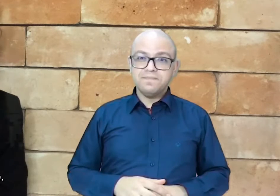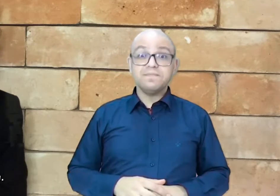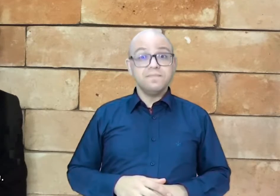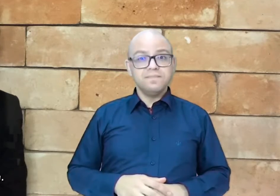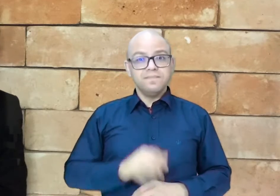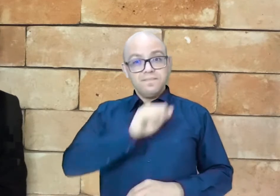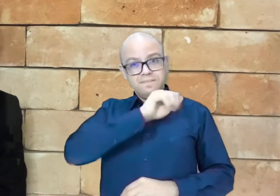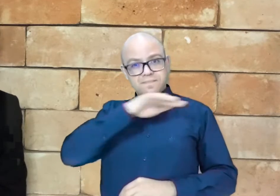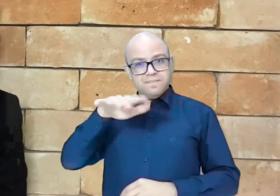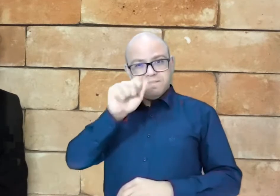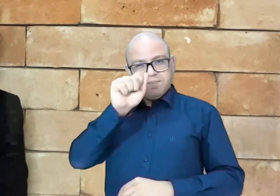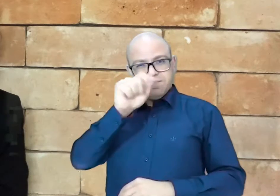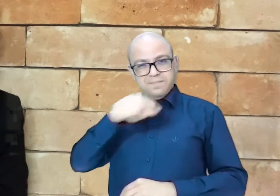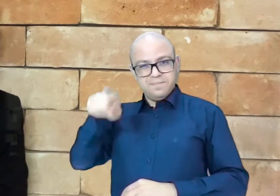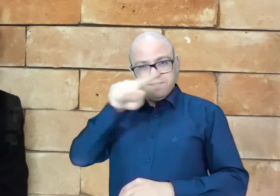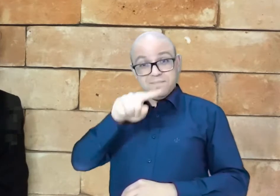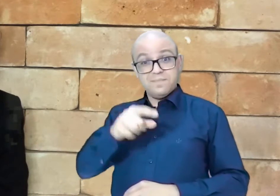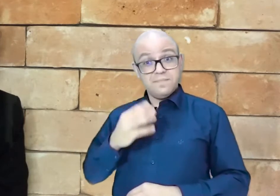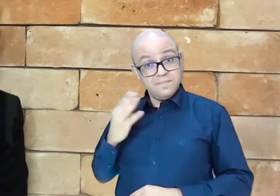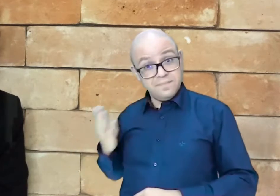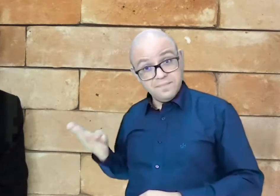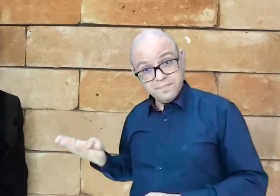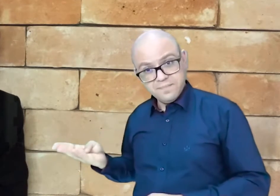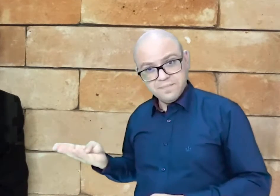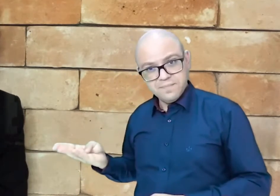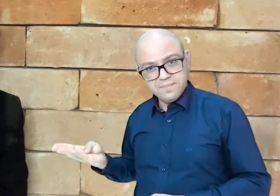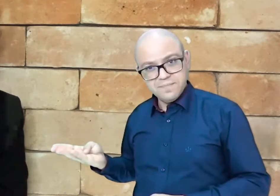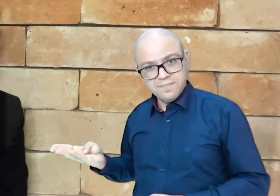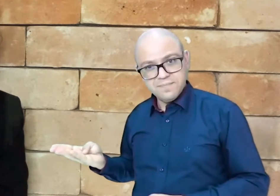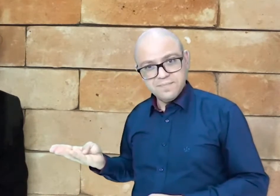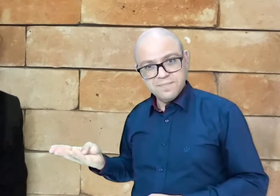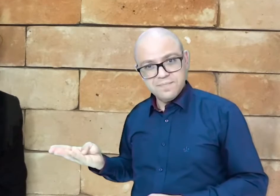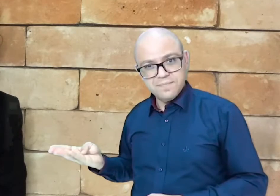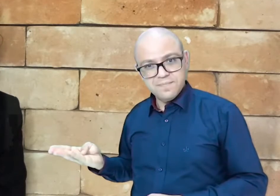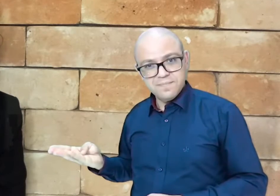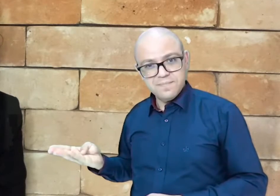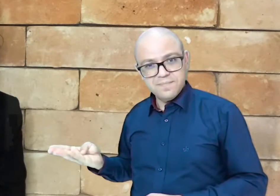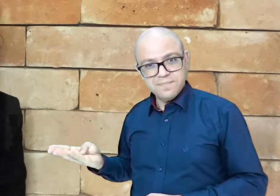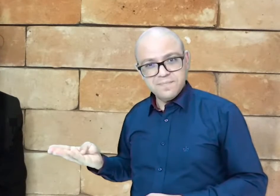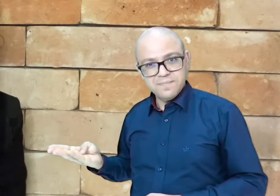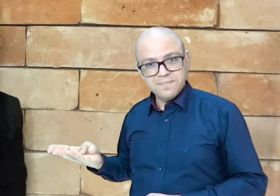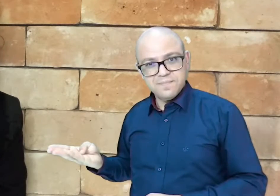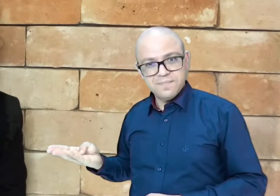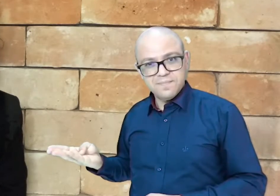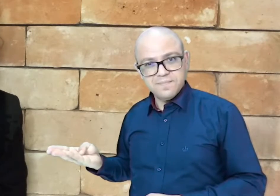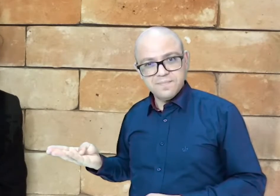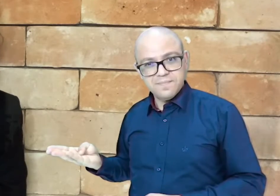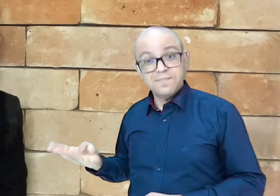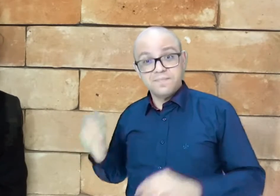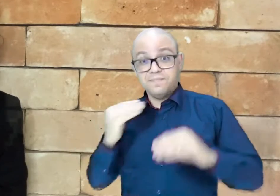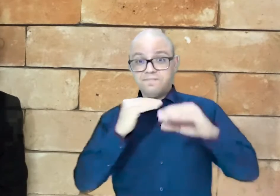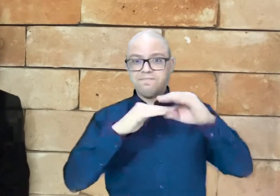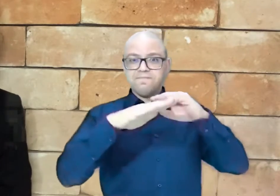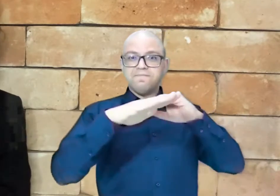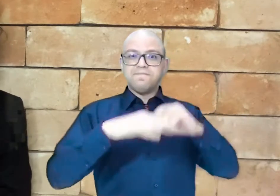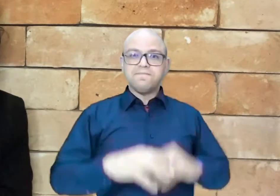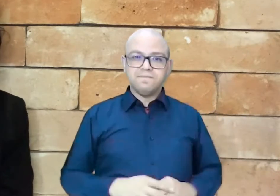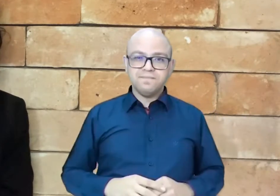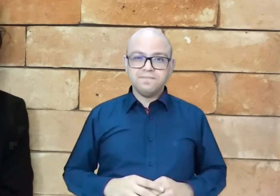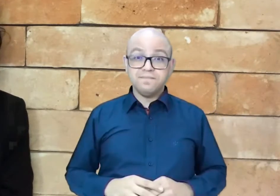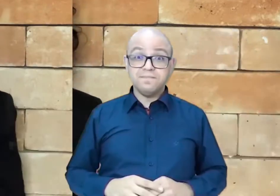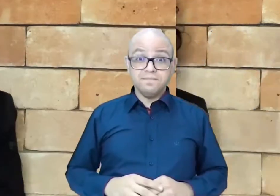Sustentabilidade. O e-mail do NUIX é nuix.tjdft.jus